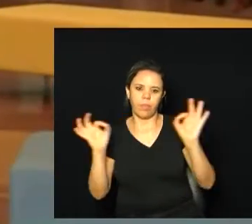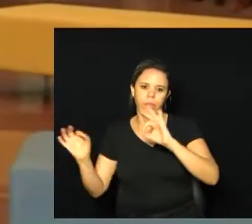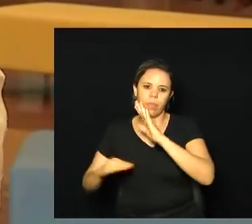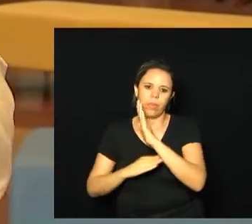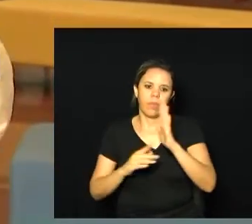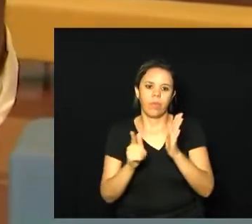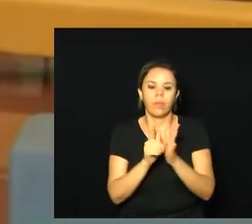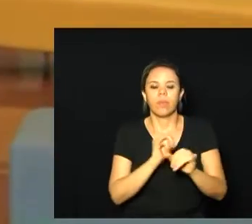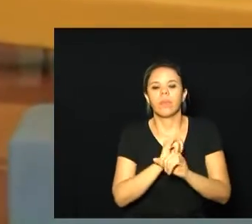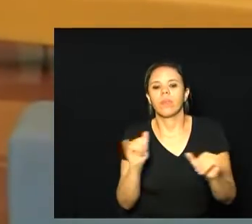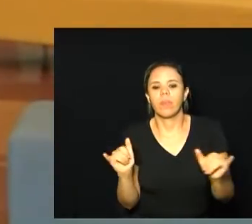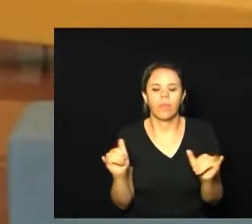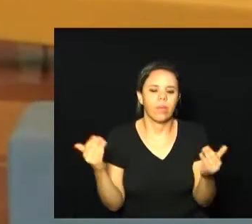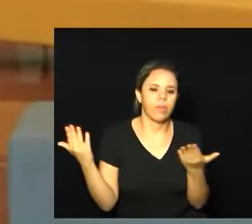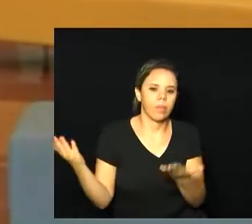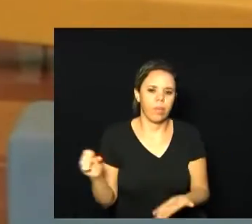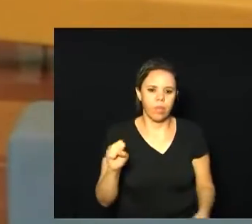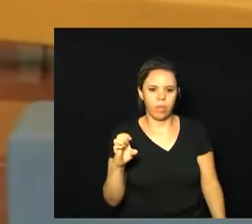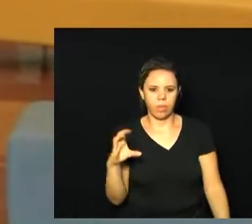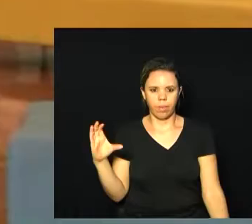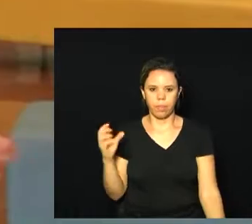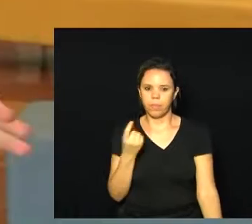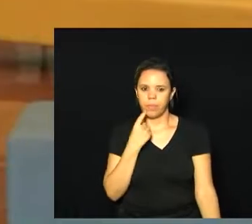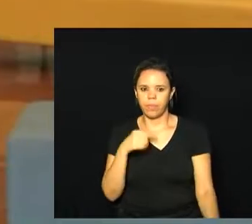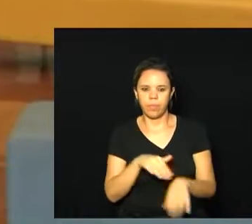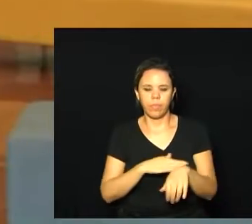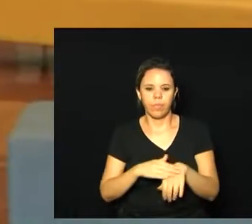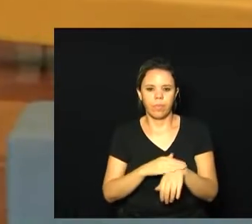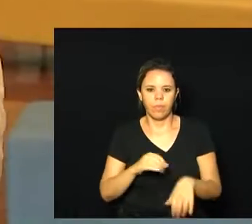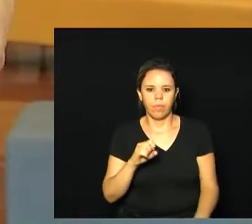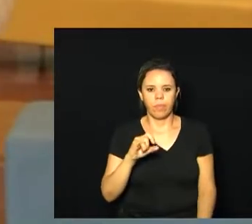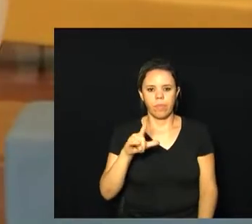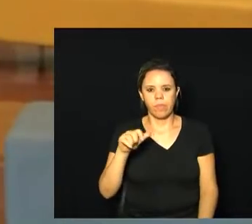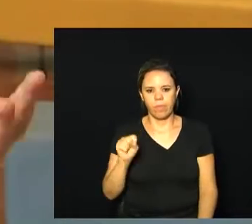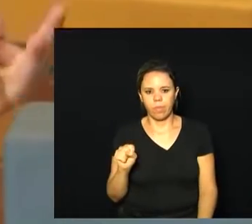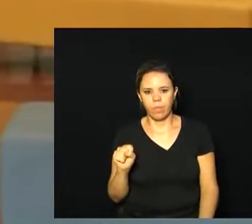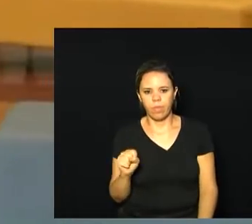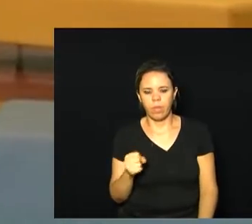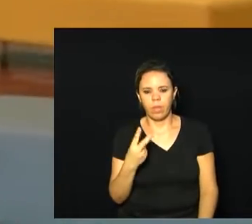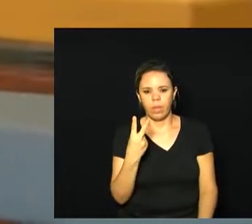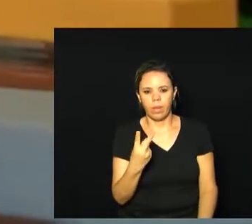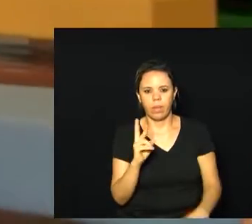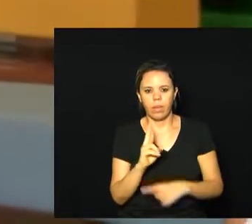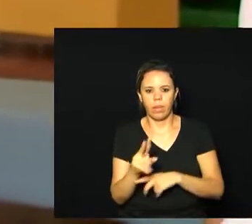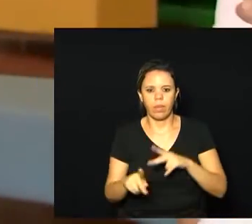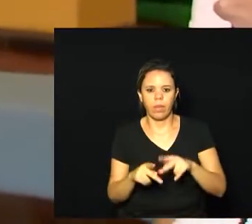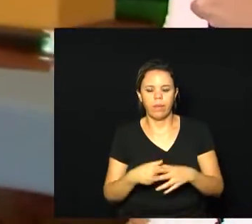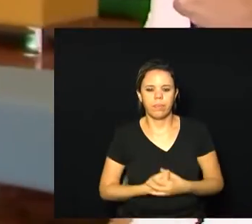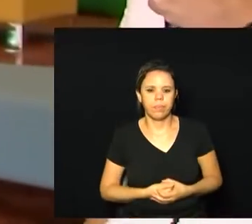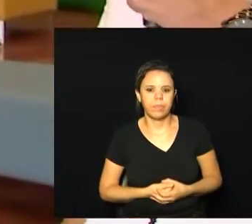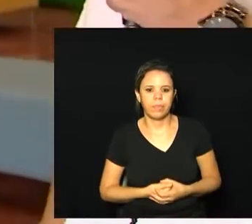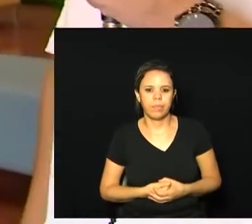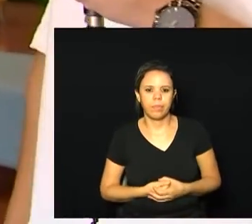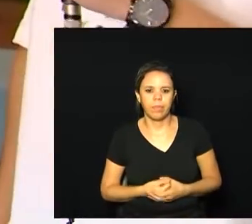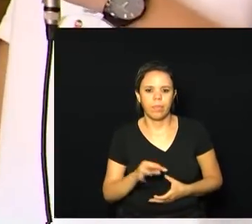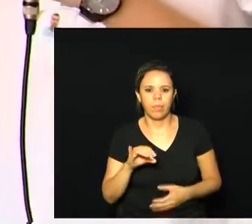Câmara Notícia. Bom, e o Senac Campinas, eu estava conversando aqui com o Silas, teve 2 representantes, não é? A Thaís